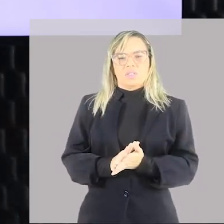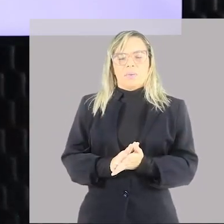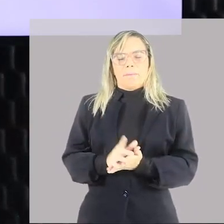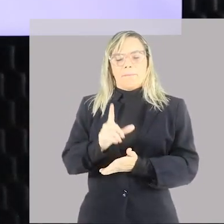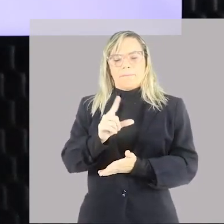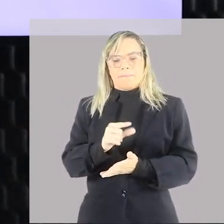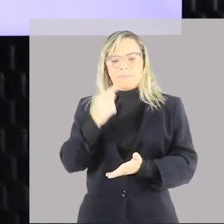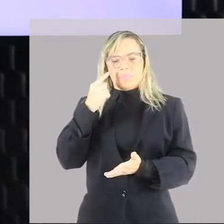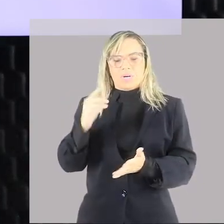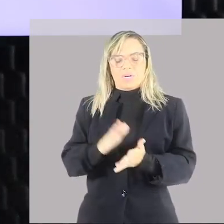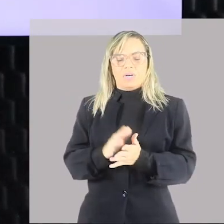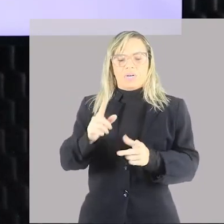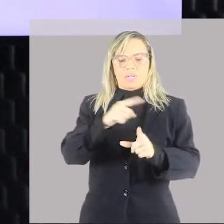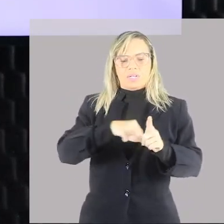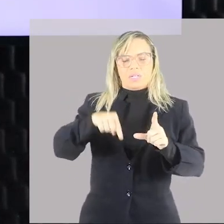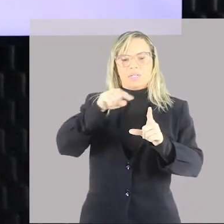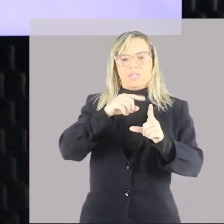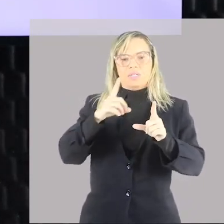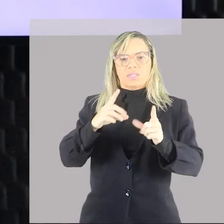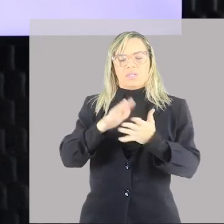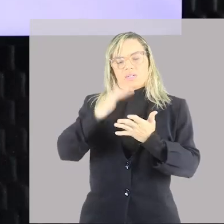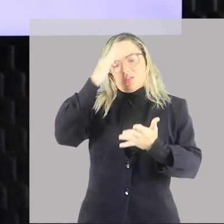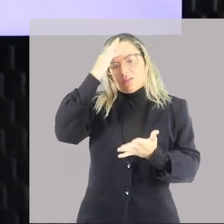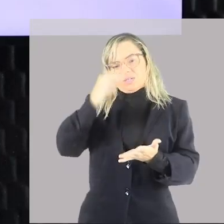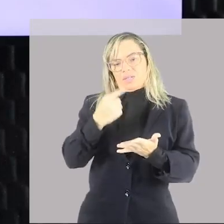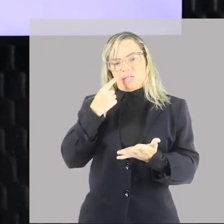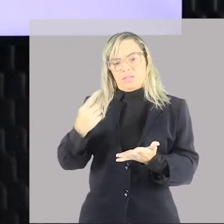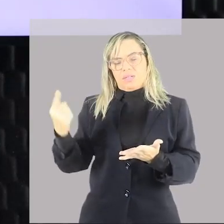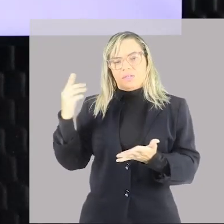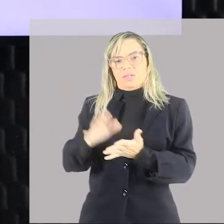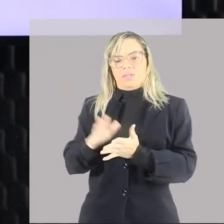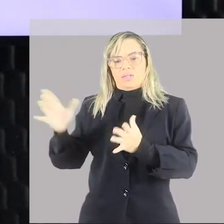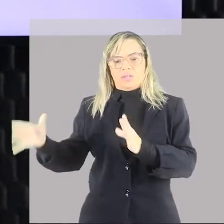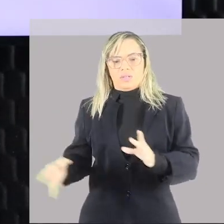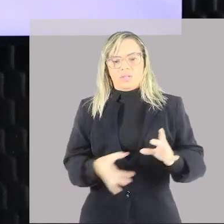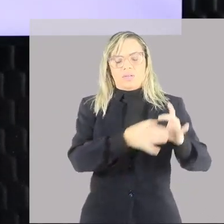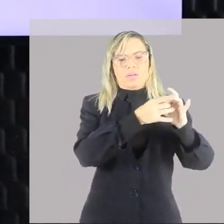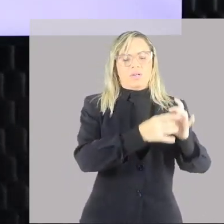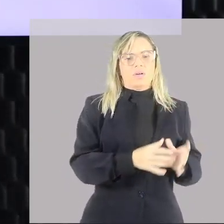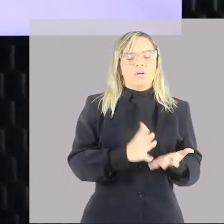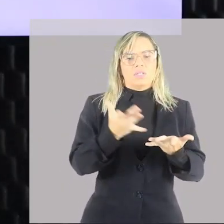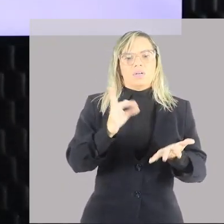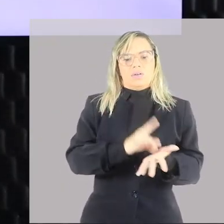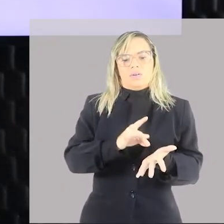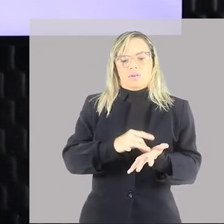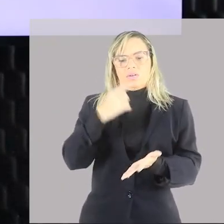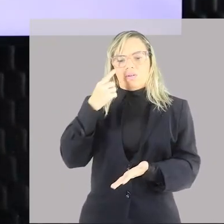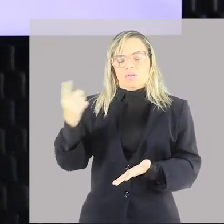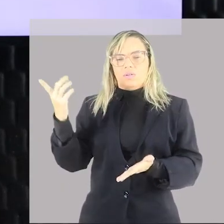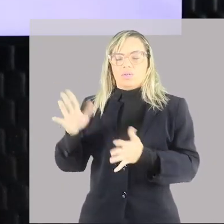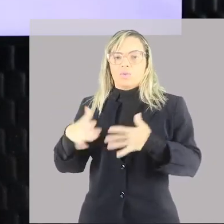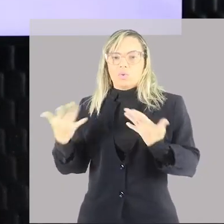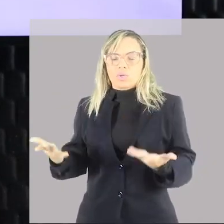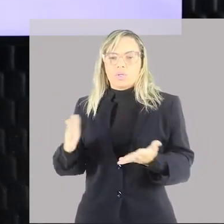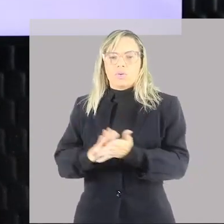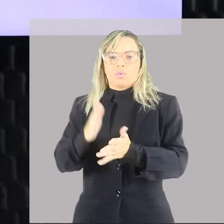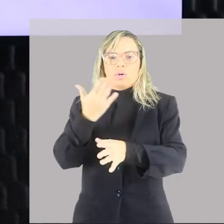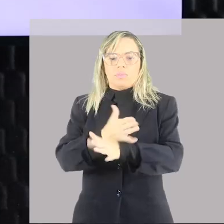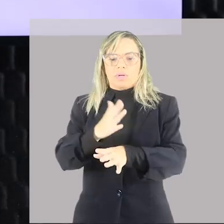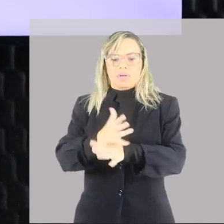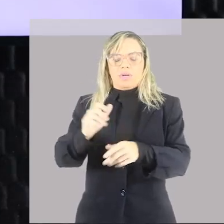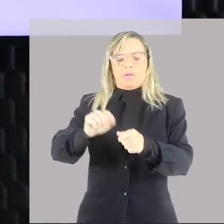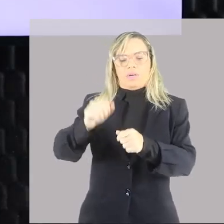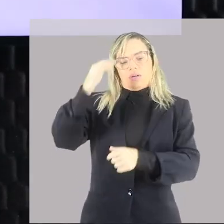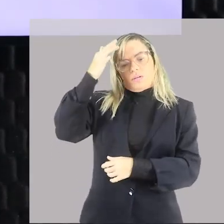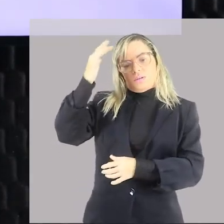um elemento interessante, mas se junta mais ao dogma necessariamente do que a uma atitude filosófica.